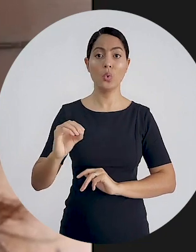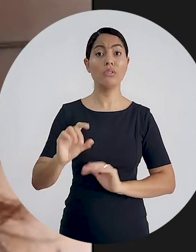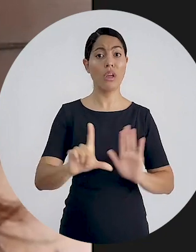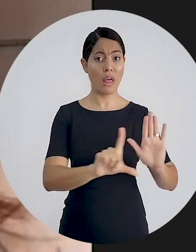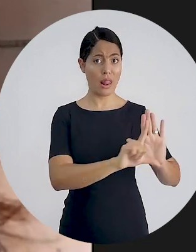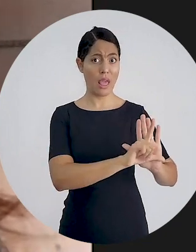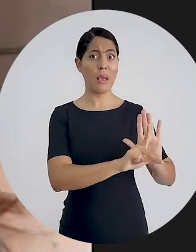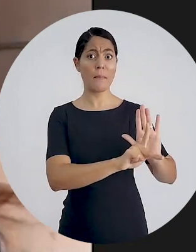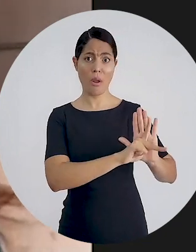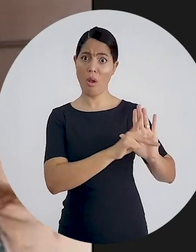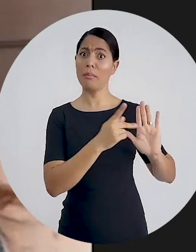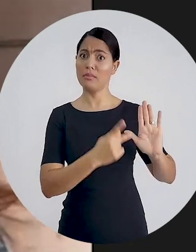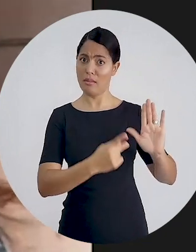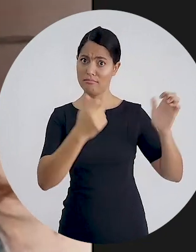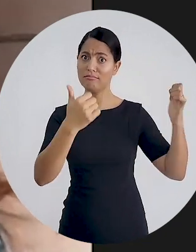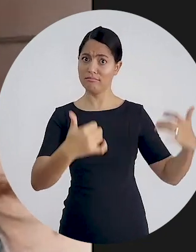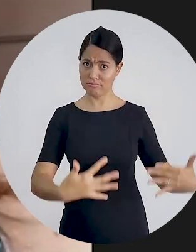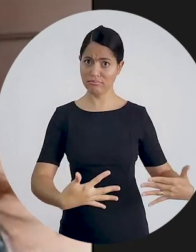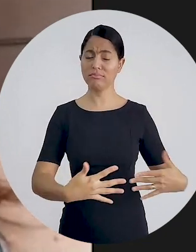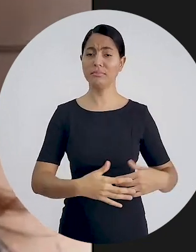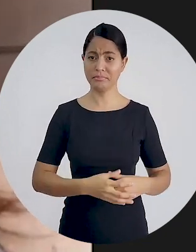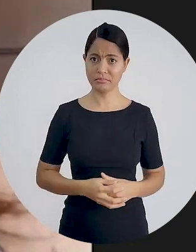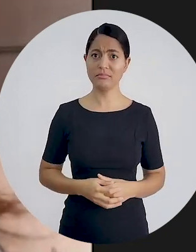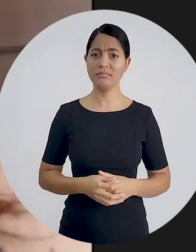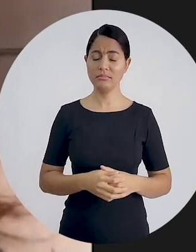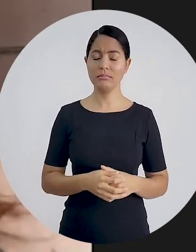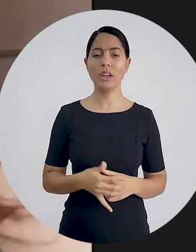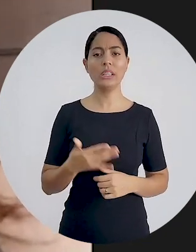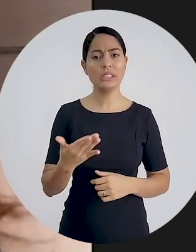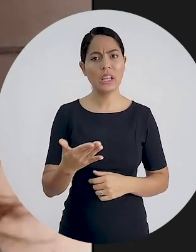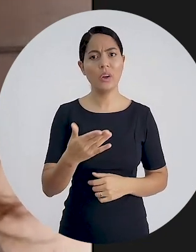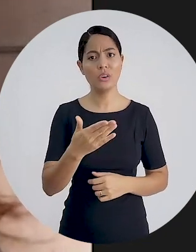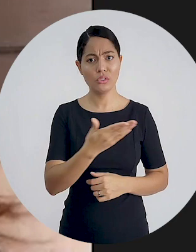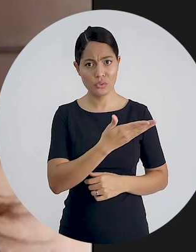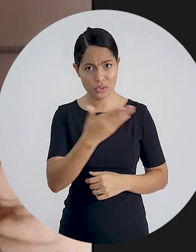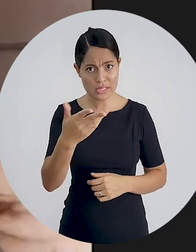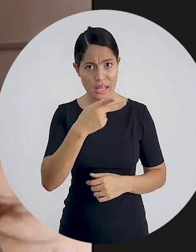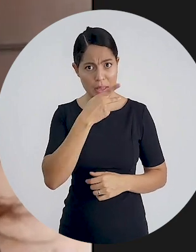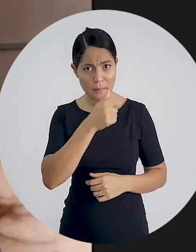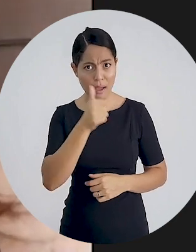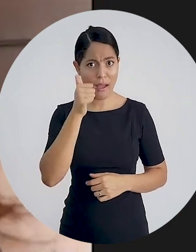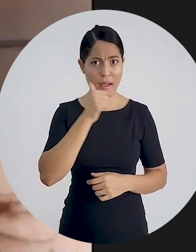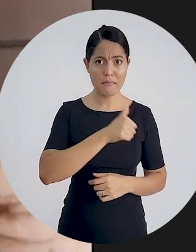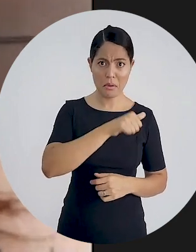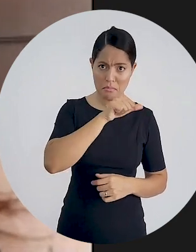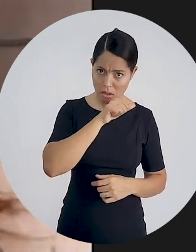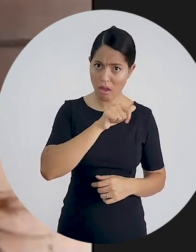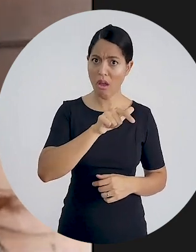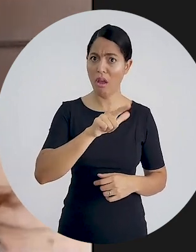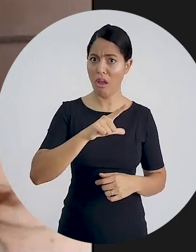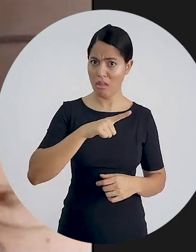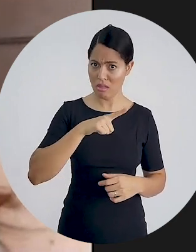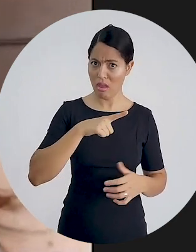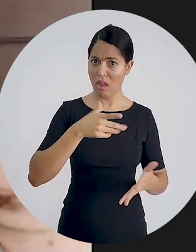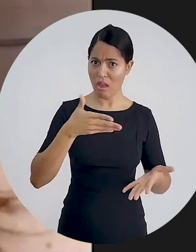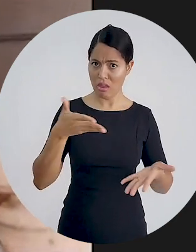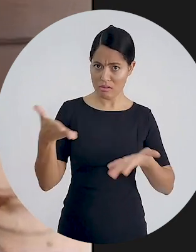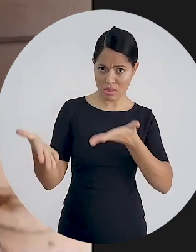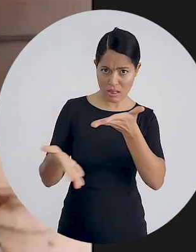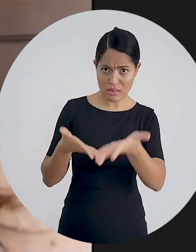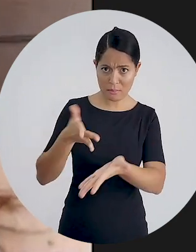12.764, ela fala disso. O que eu queria falar para os pais que querem ter um tratamento